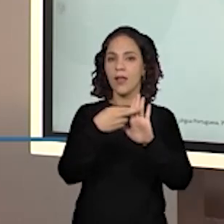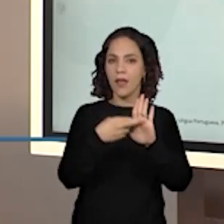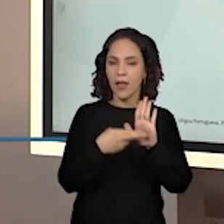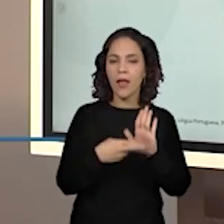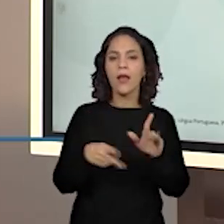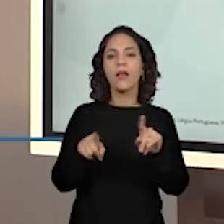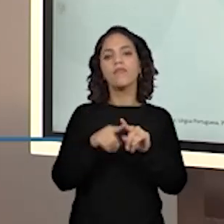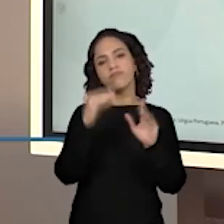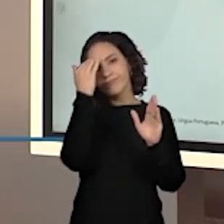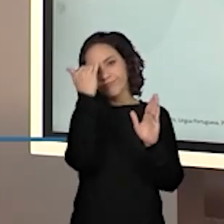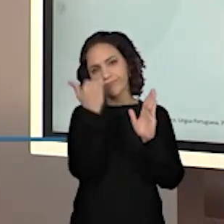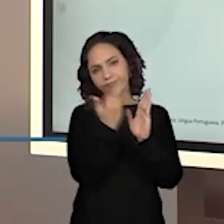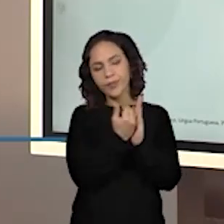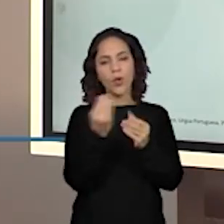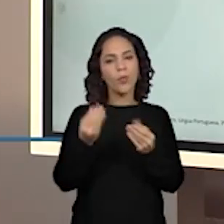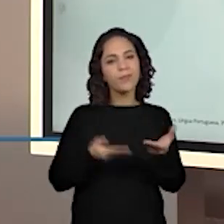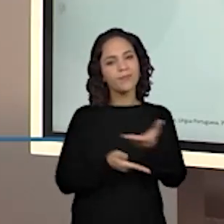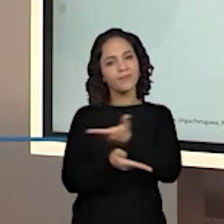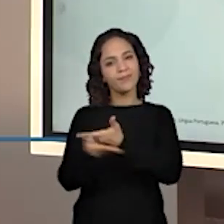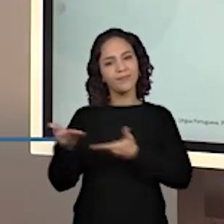para convivência e funcionamento.